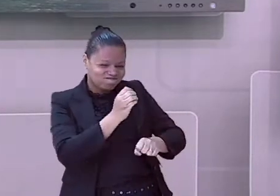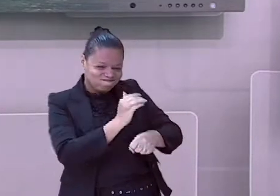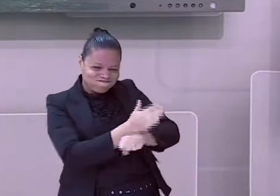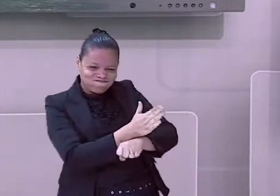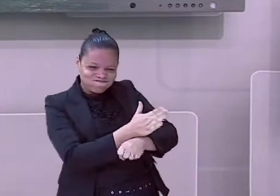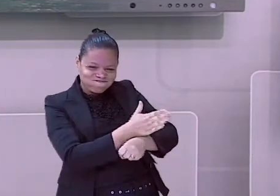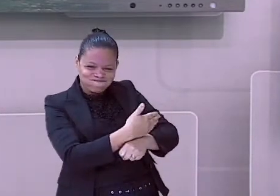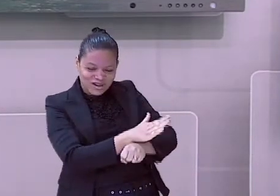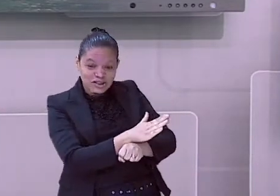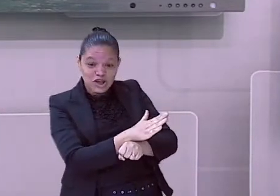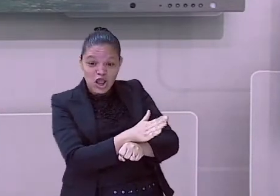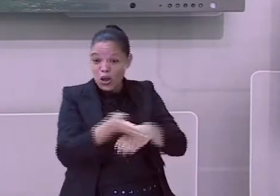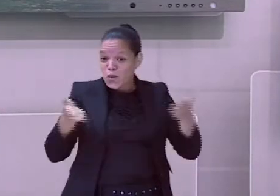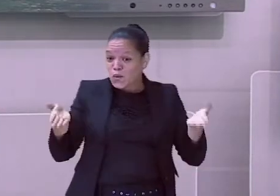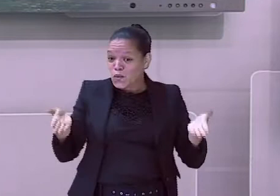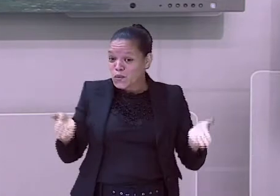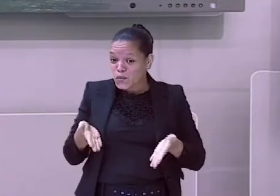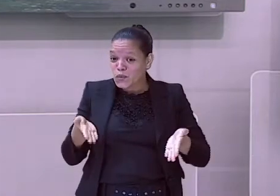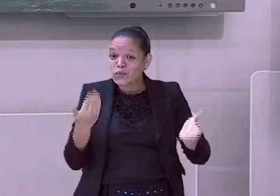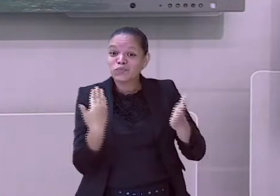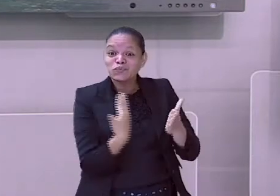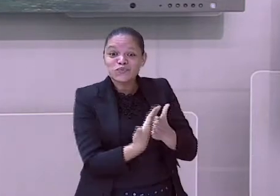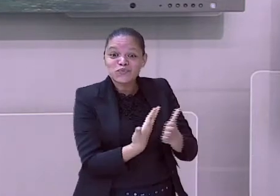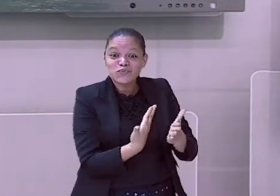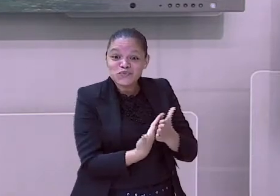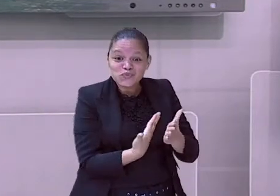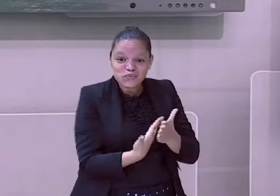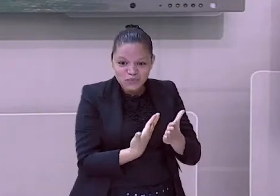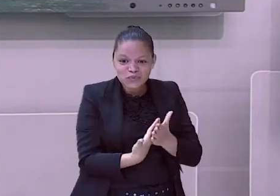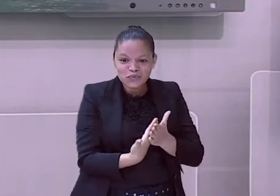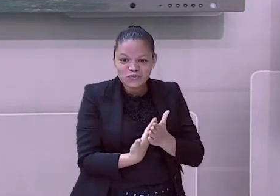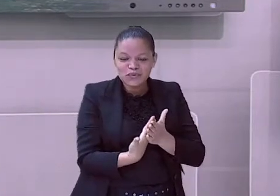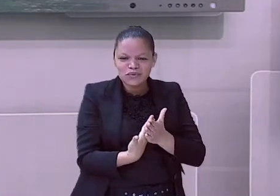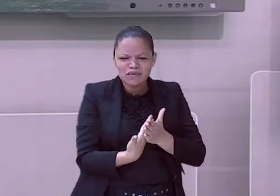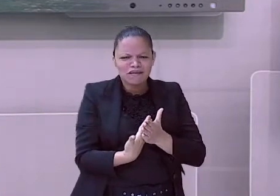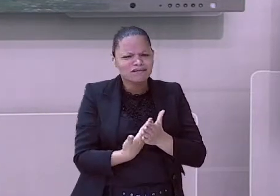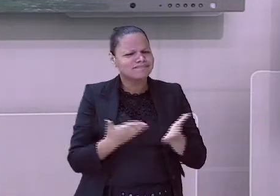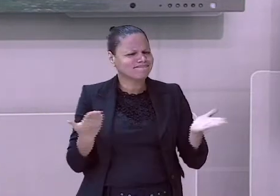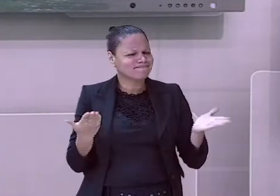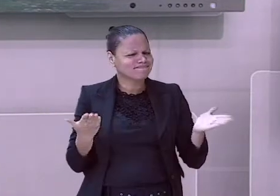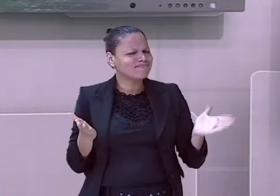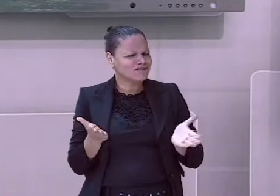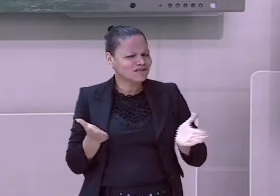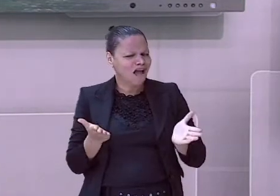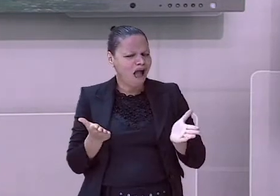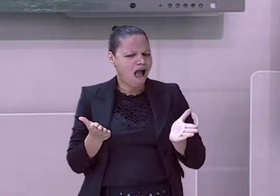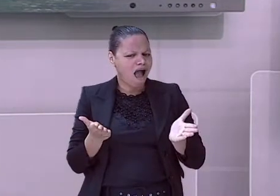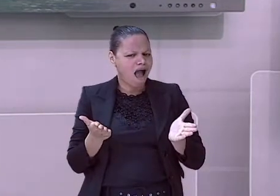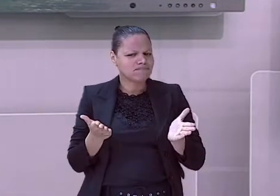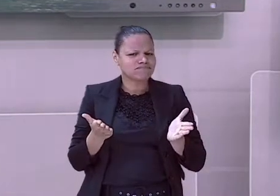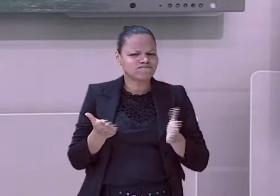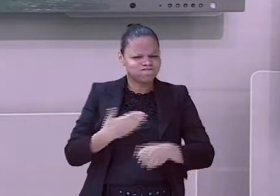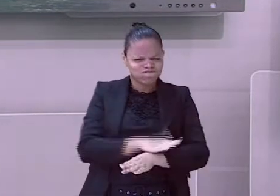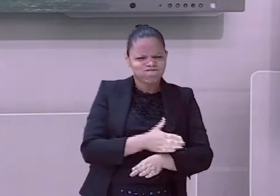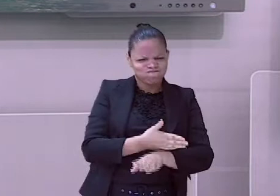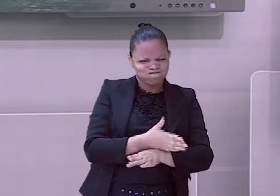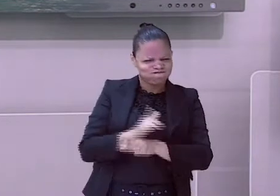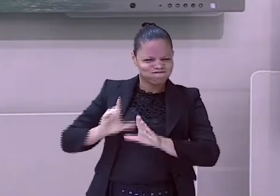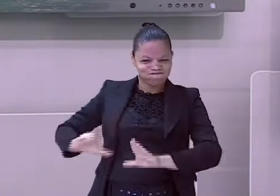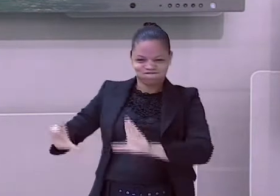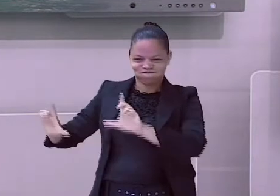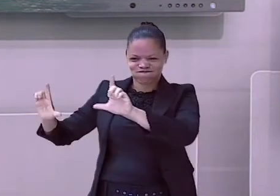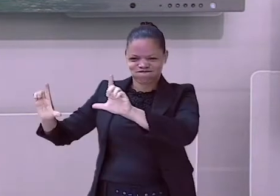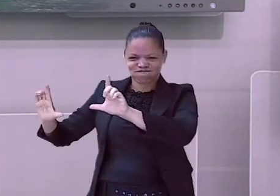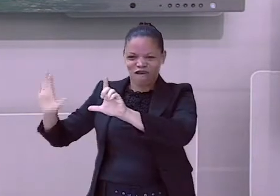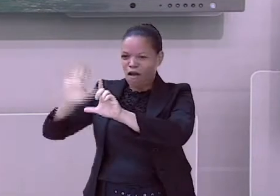creio que sim, que você já tem esse hábito e a nossa rotina nada mais é o quê? Material